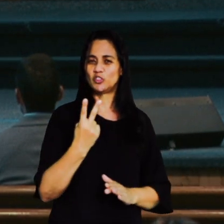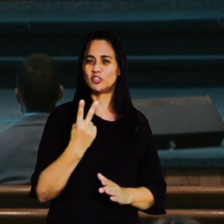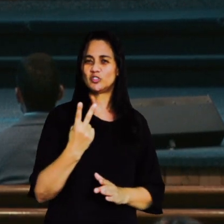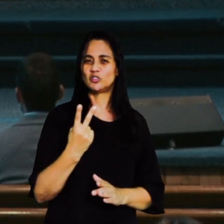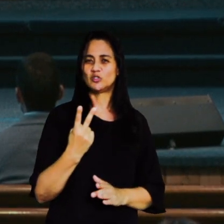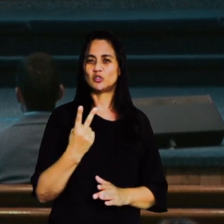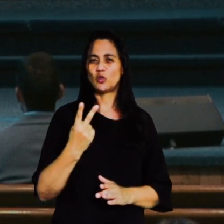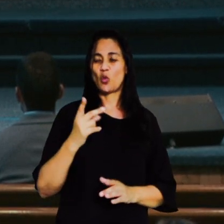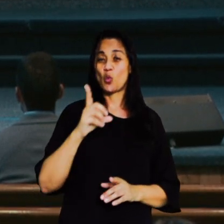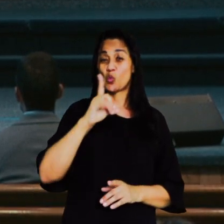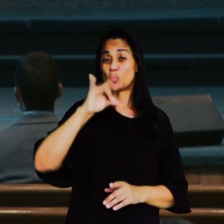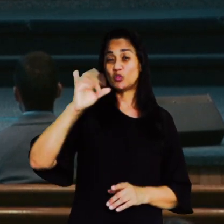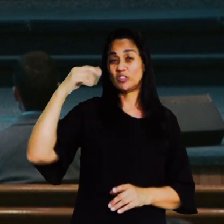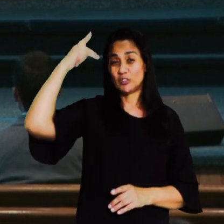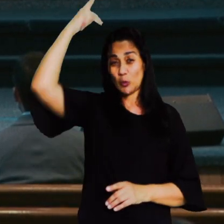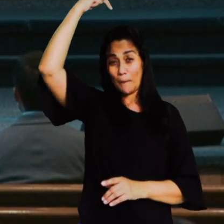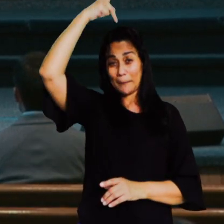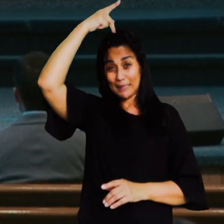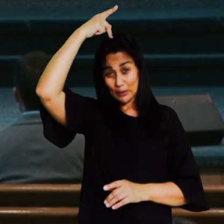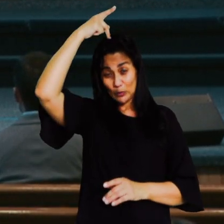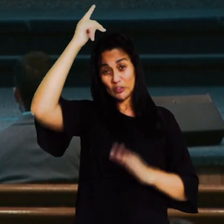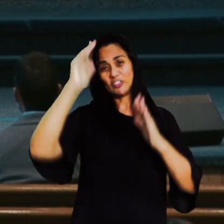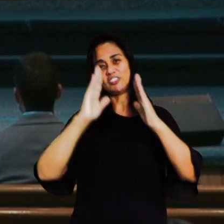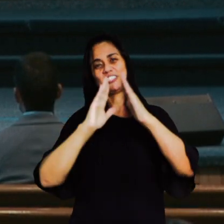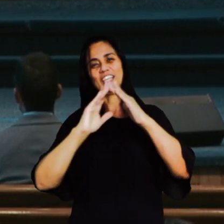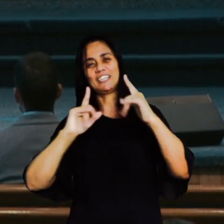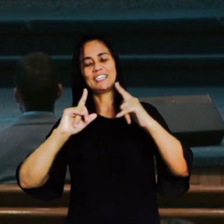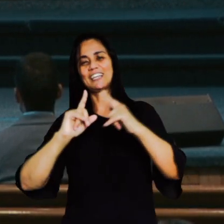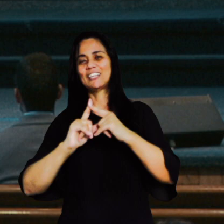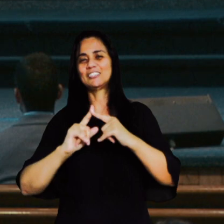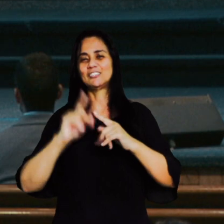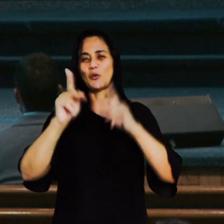de Deus se reúne na igreja.